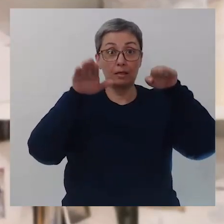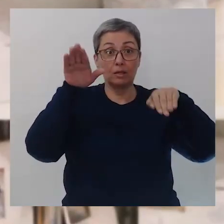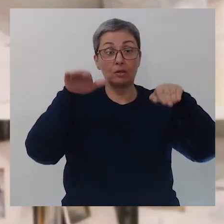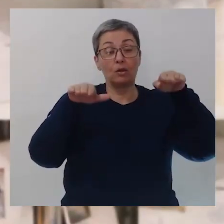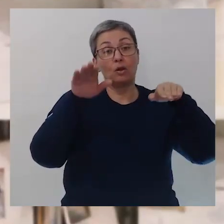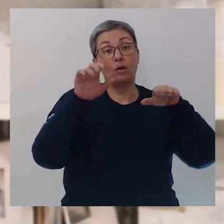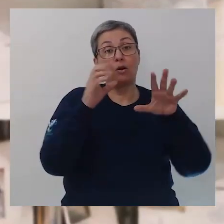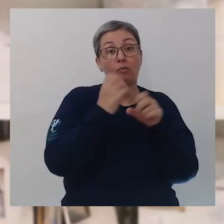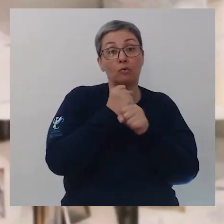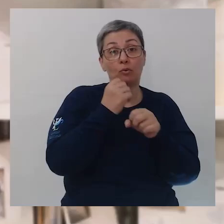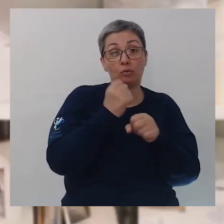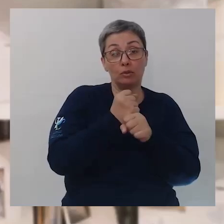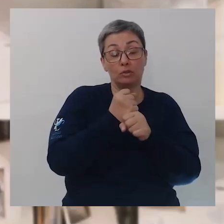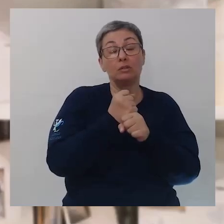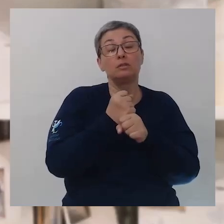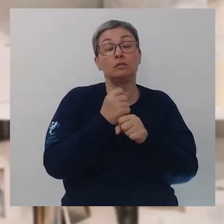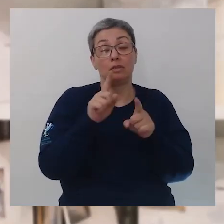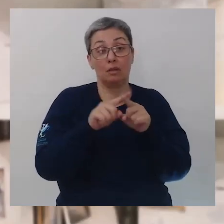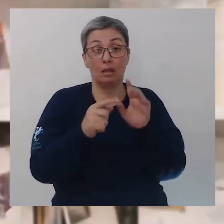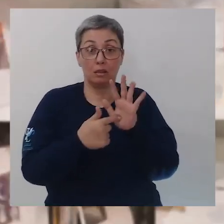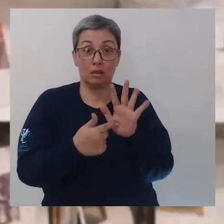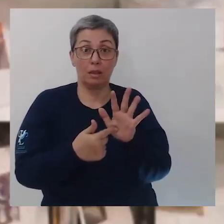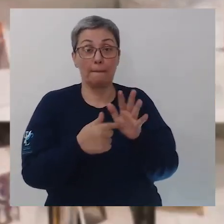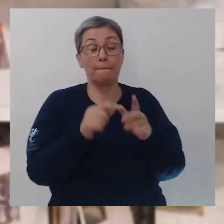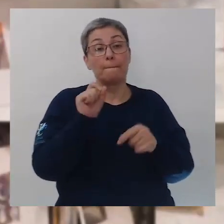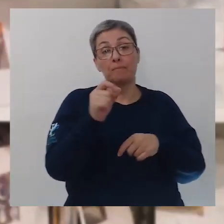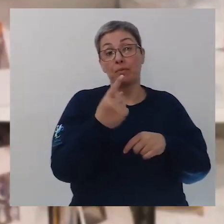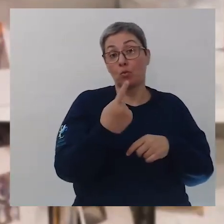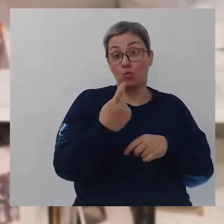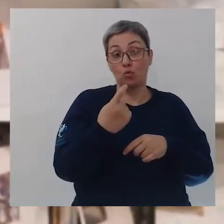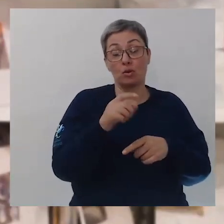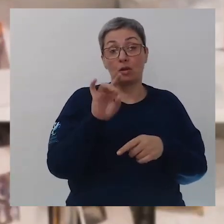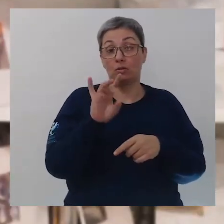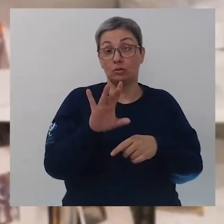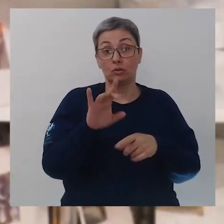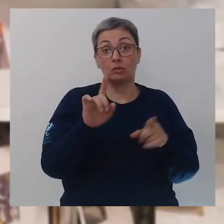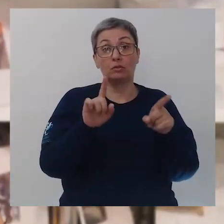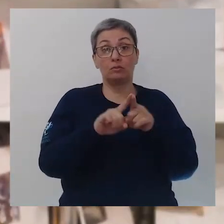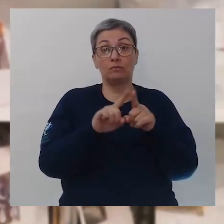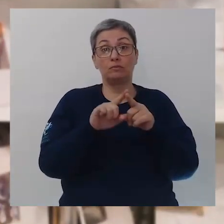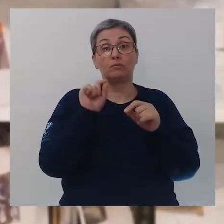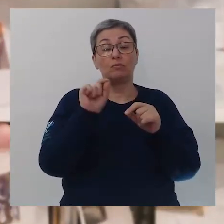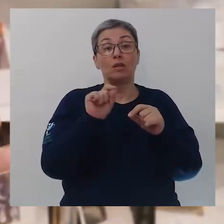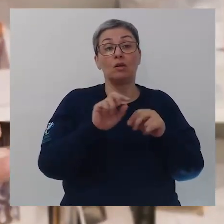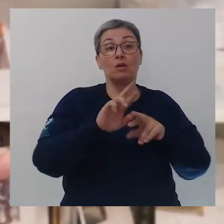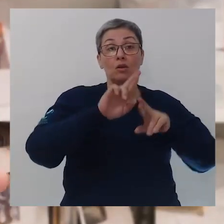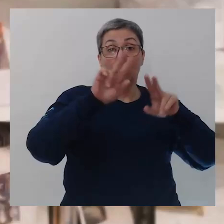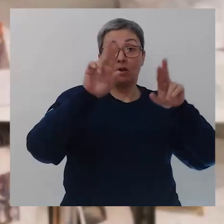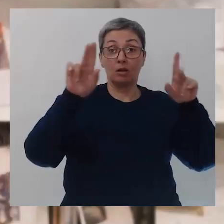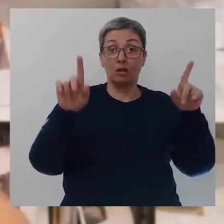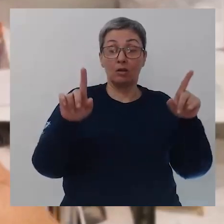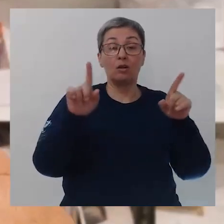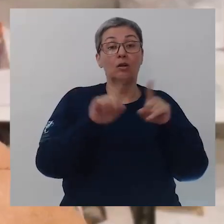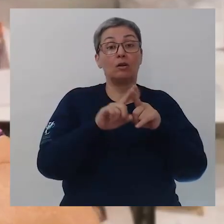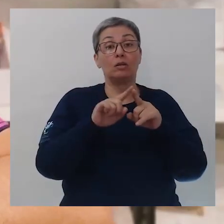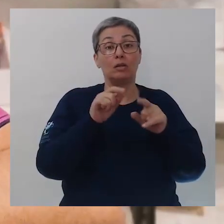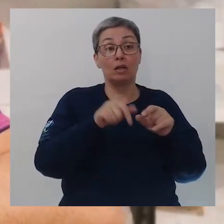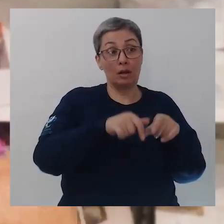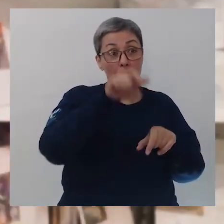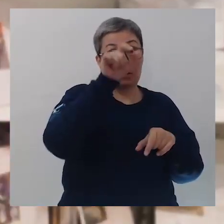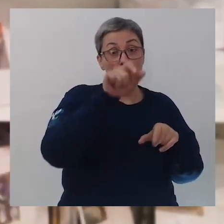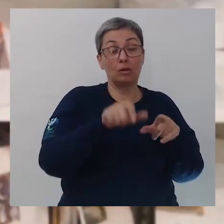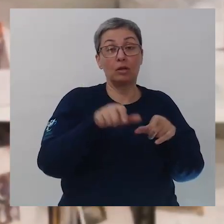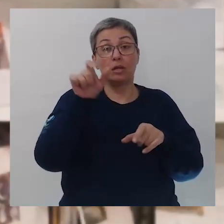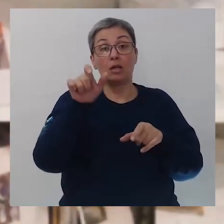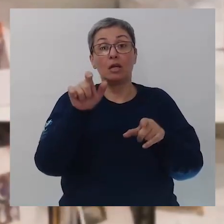proporcional aos valores que ele apresenta. A única coisa que os diferencia o gráfico de